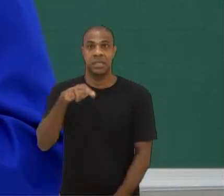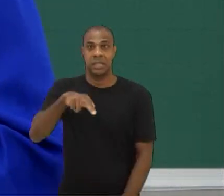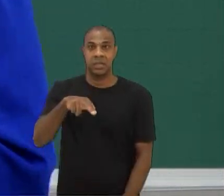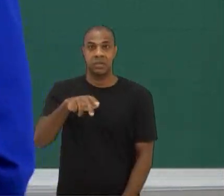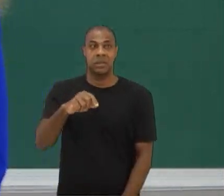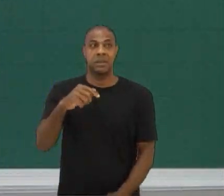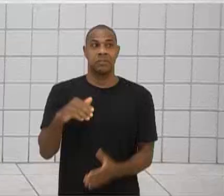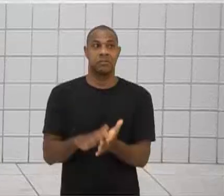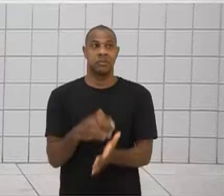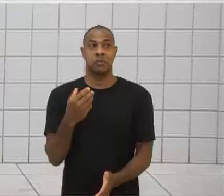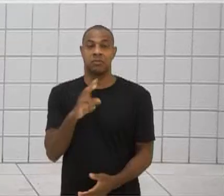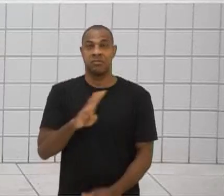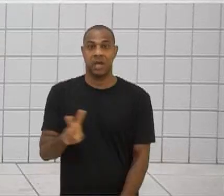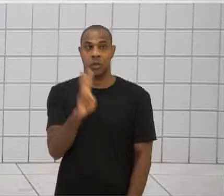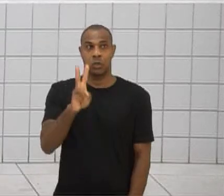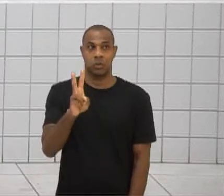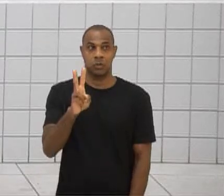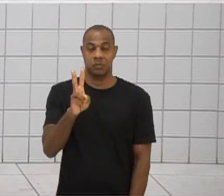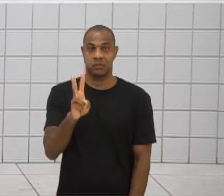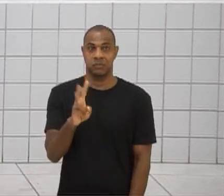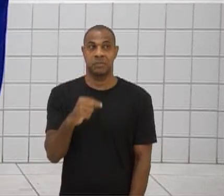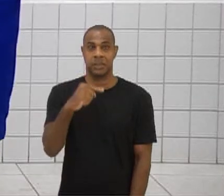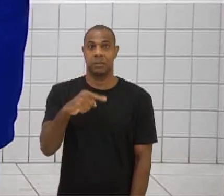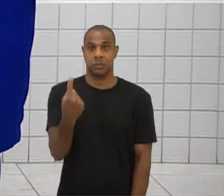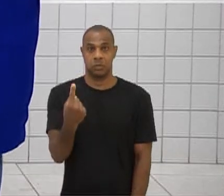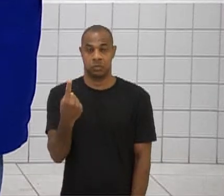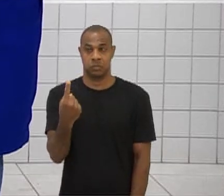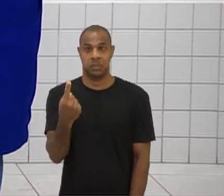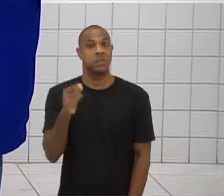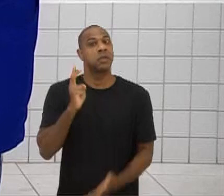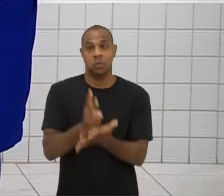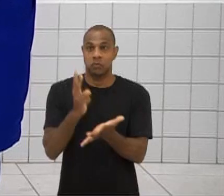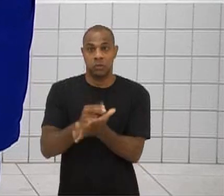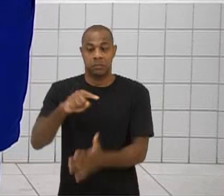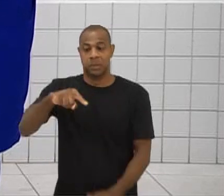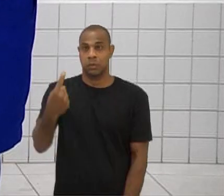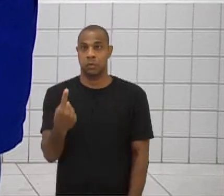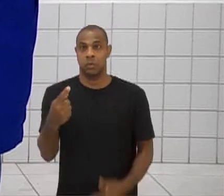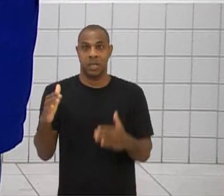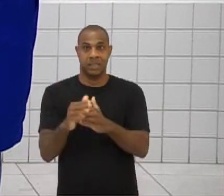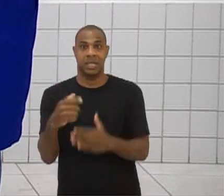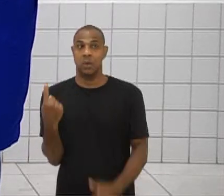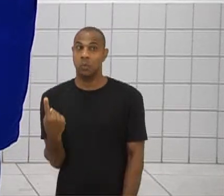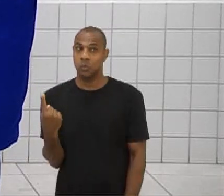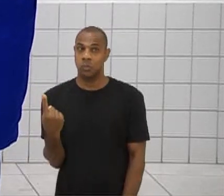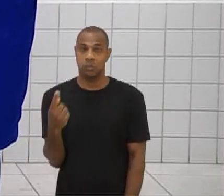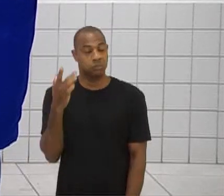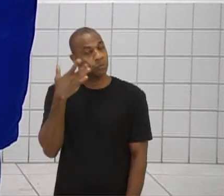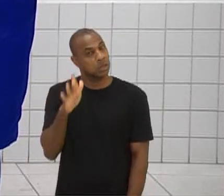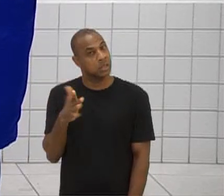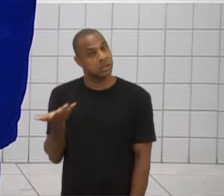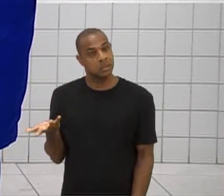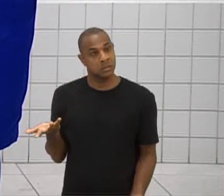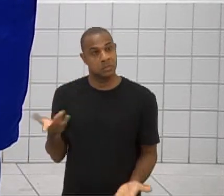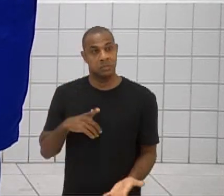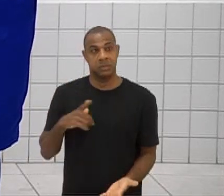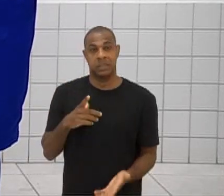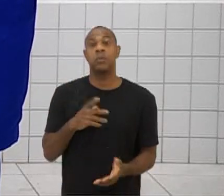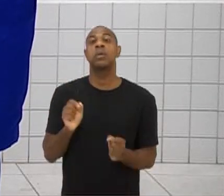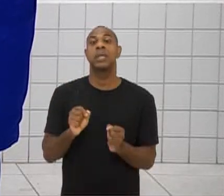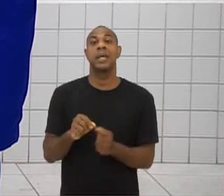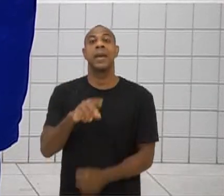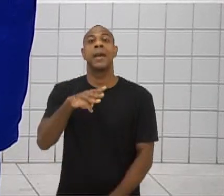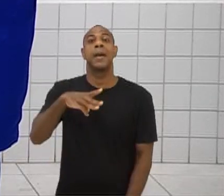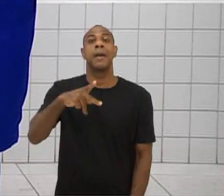1. Aqui, ele vai continuar sendo de -1 até 1? Não sei, porque agora eu tenho